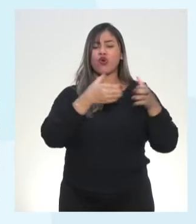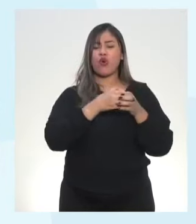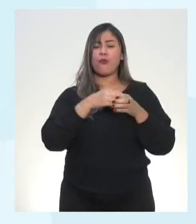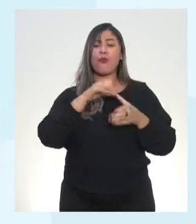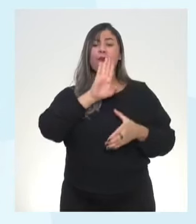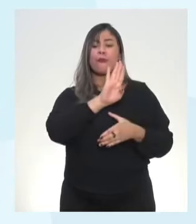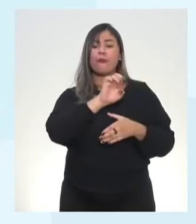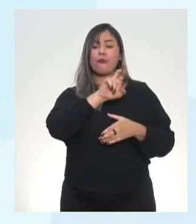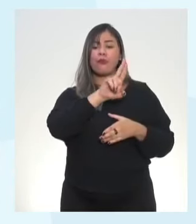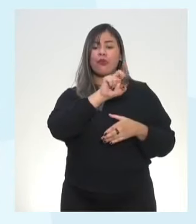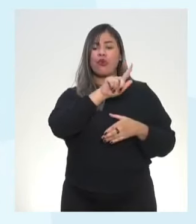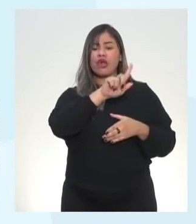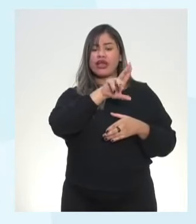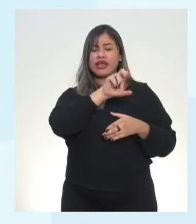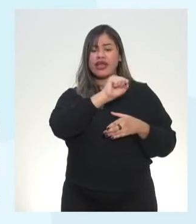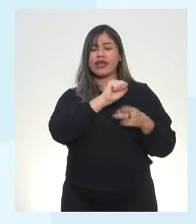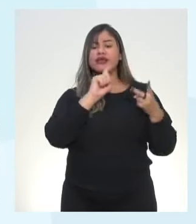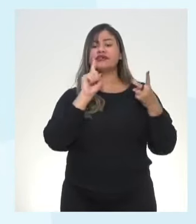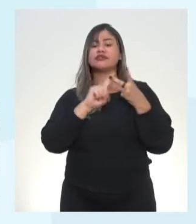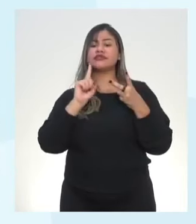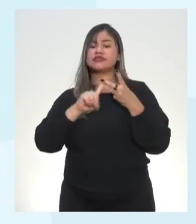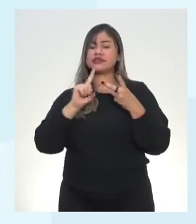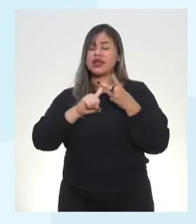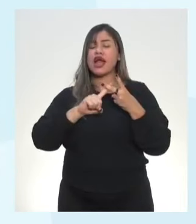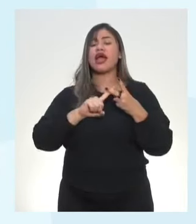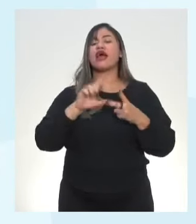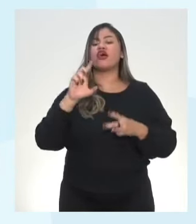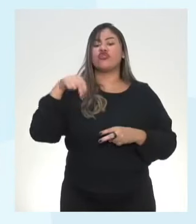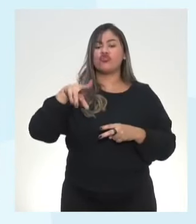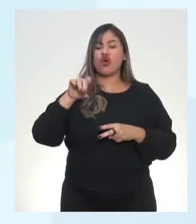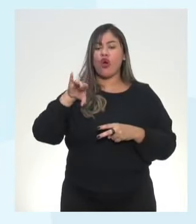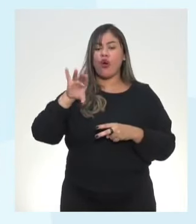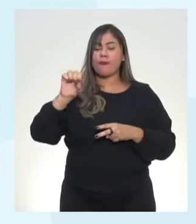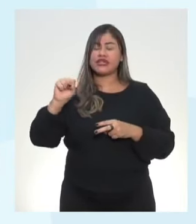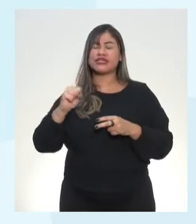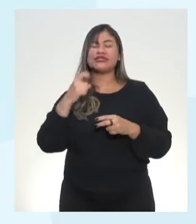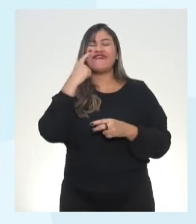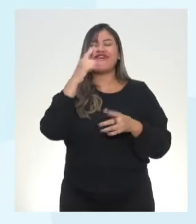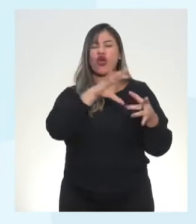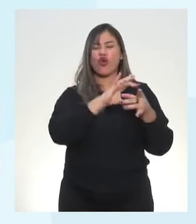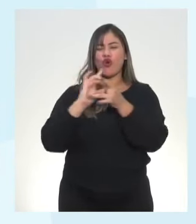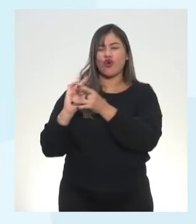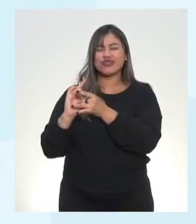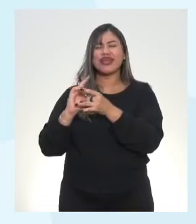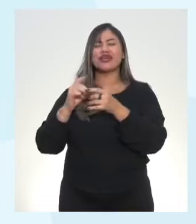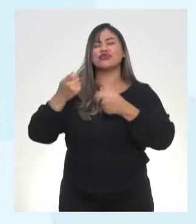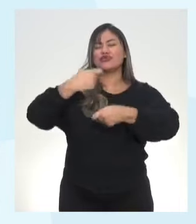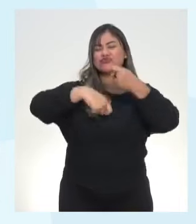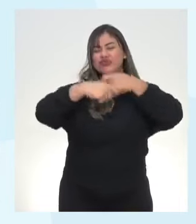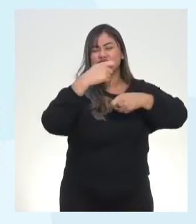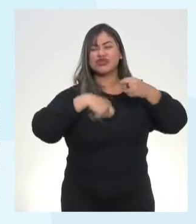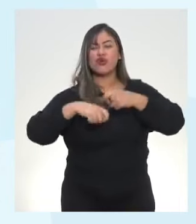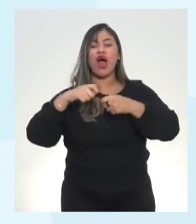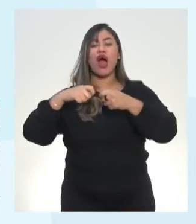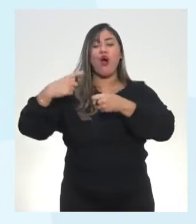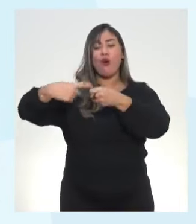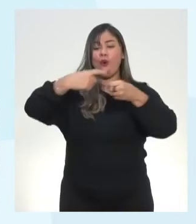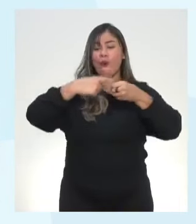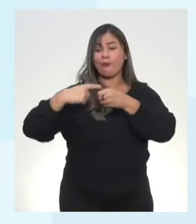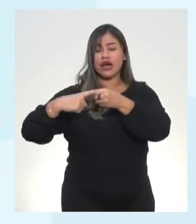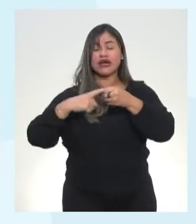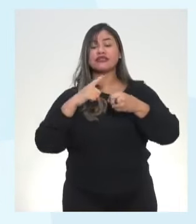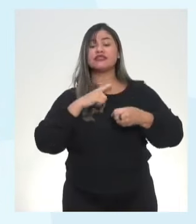Então, nesse contexto do renascimento comercial e urbano que a gente já viu, vem o contexto do